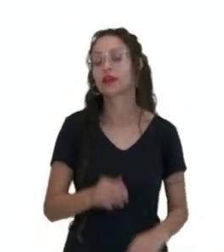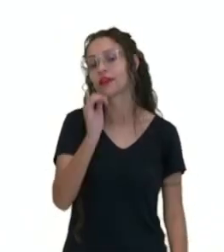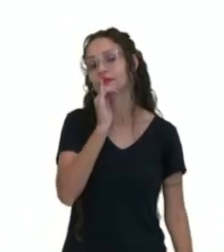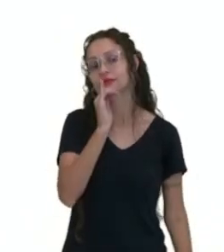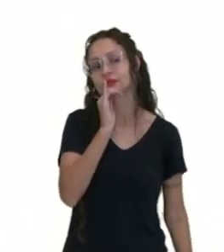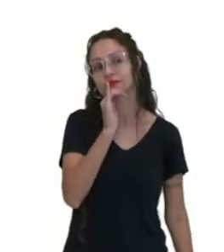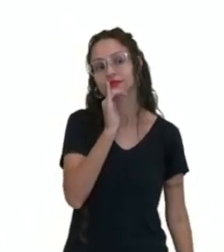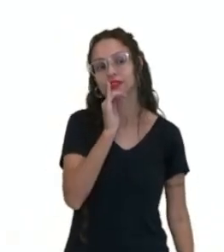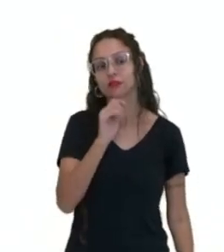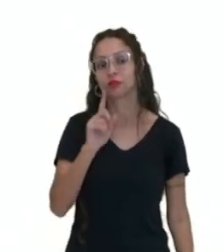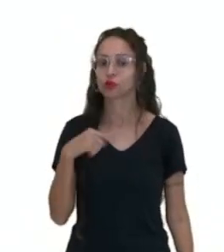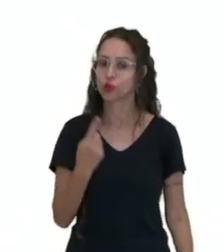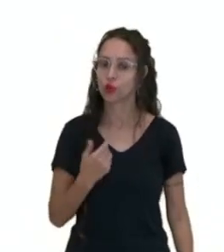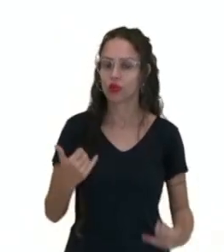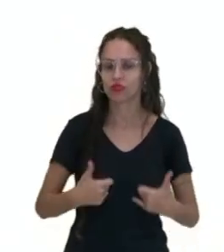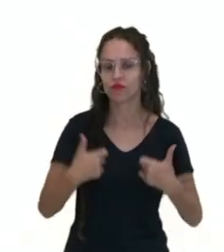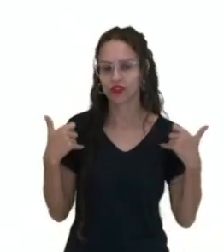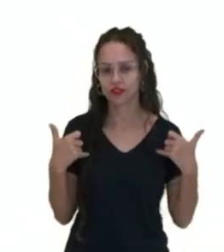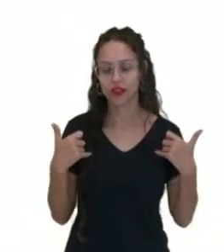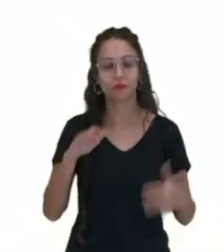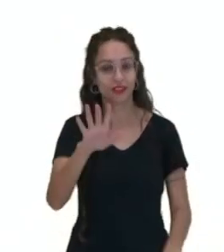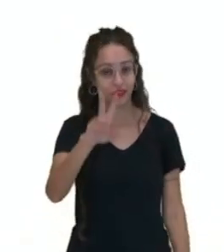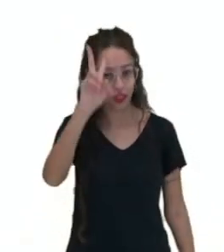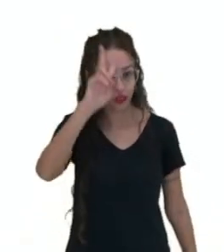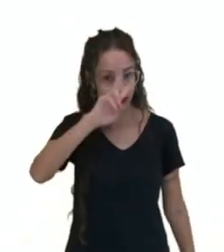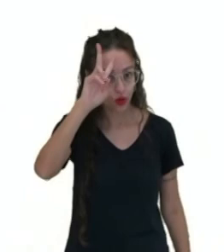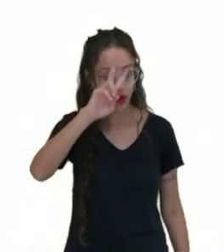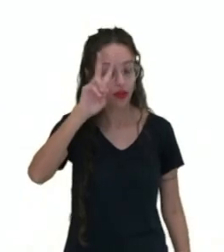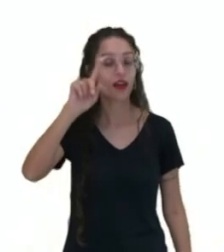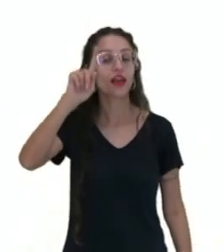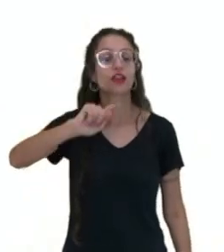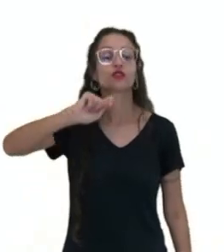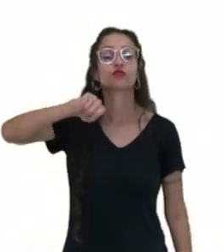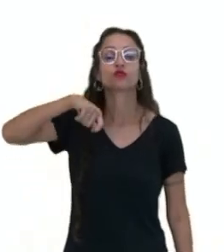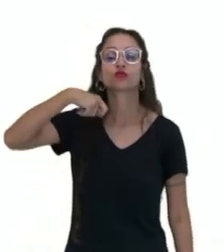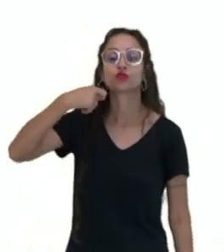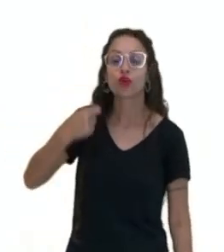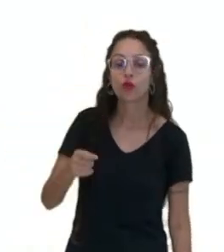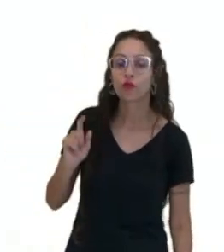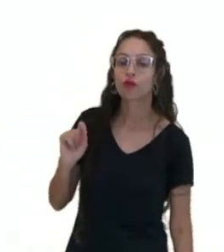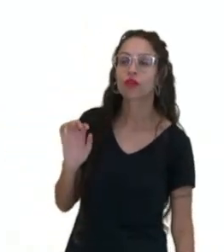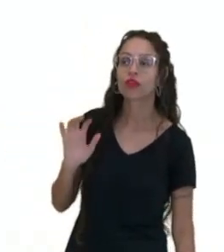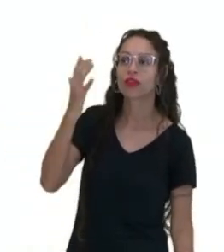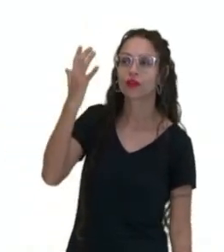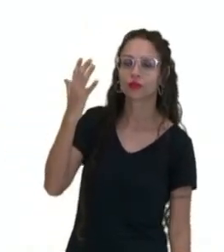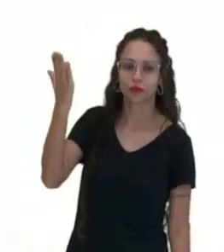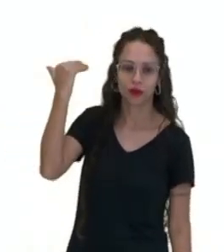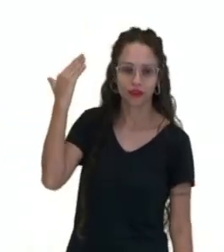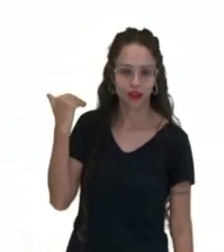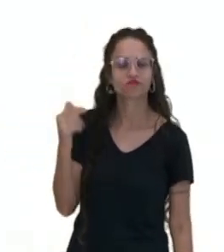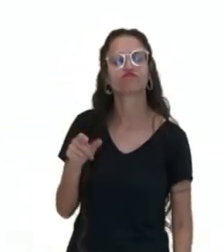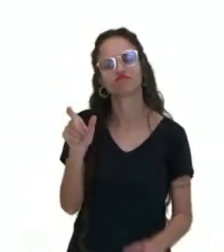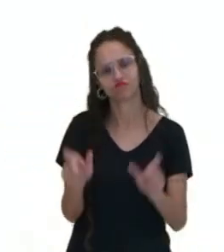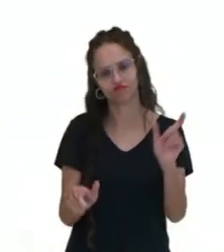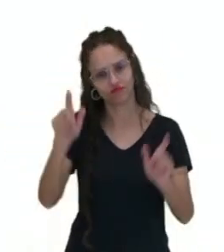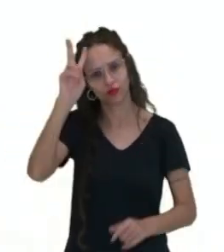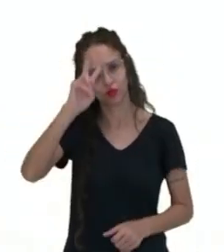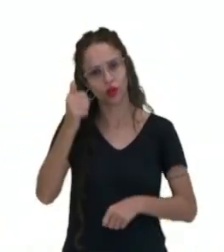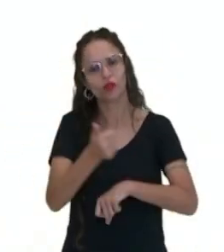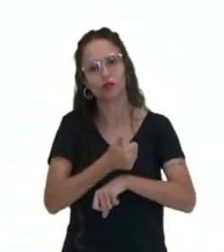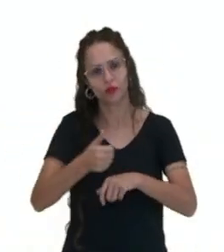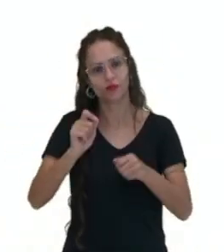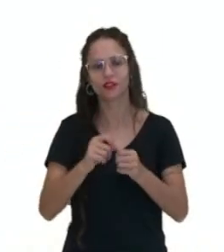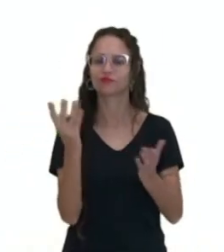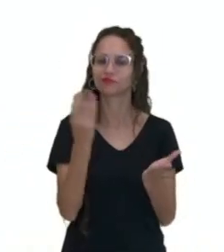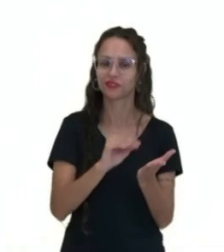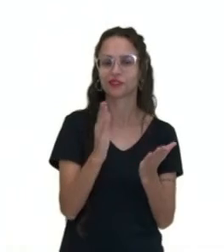exemplo, nosso aniversário. Já a história é a escrita sobre o passado, realizada pelos historiadores, colocada nos